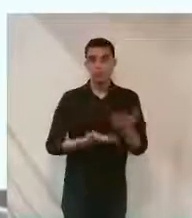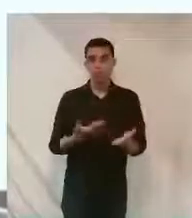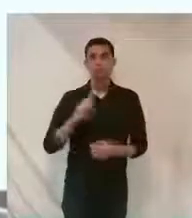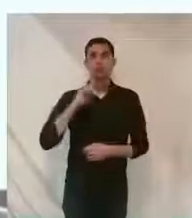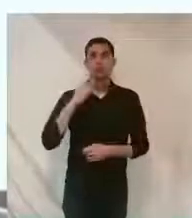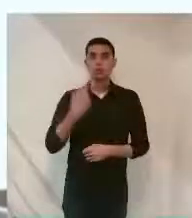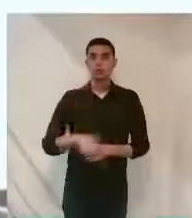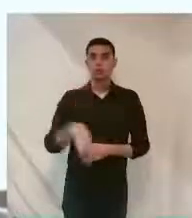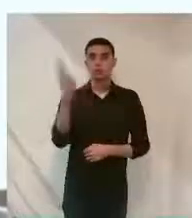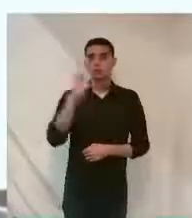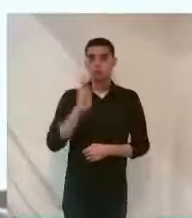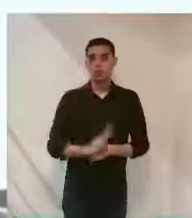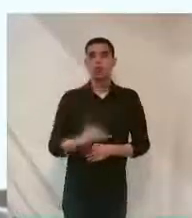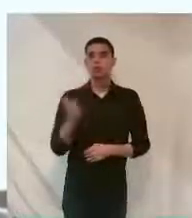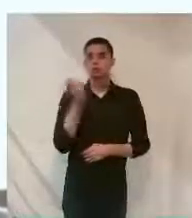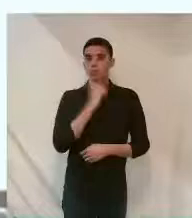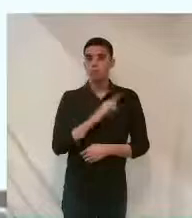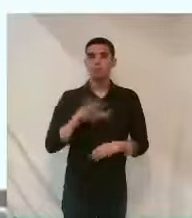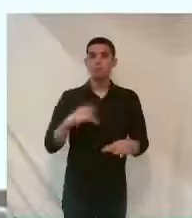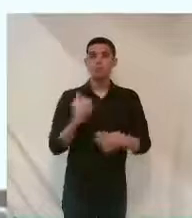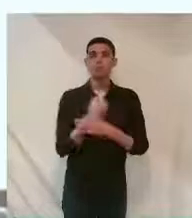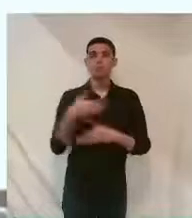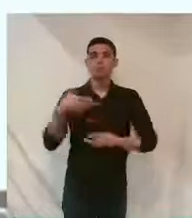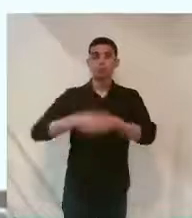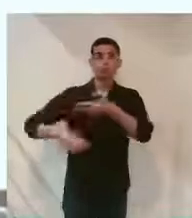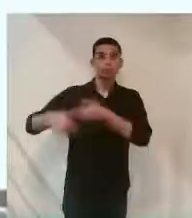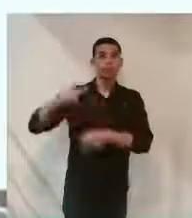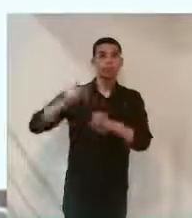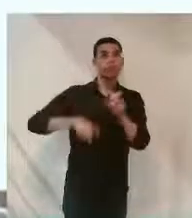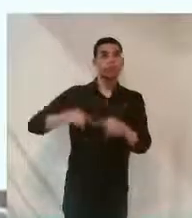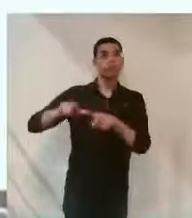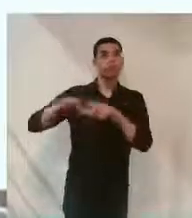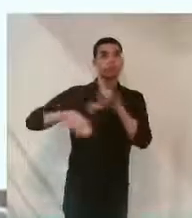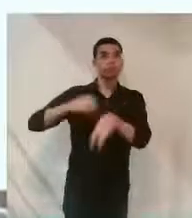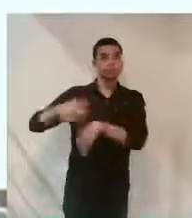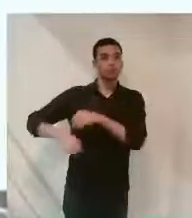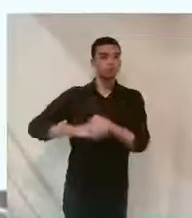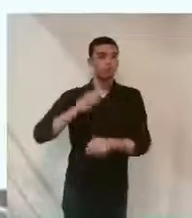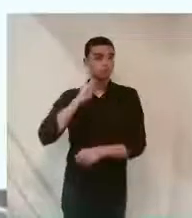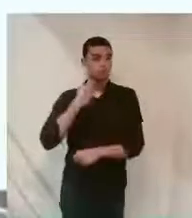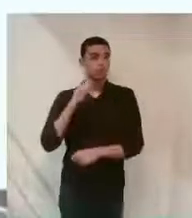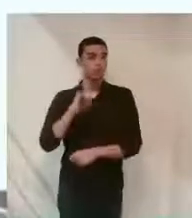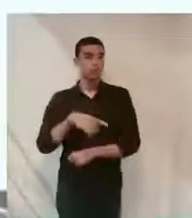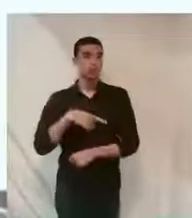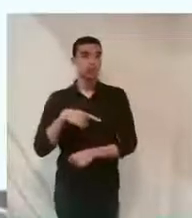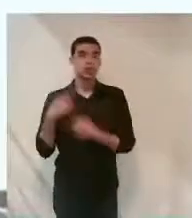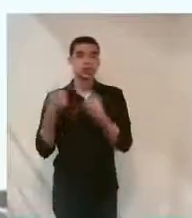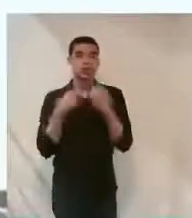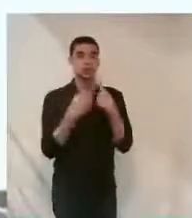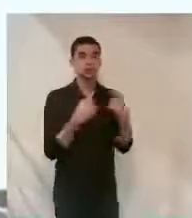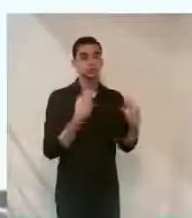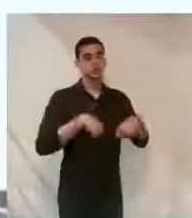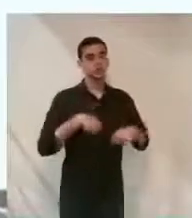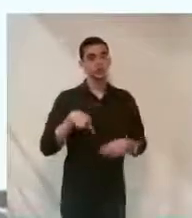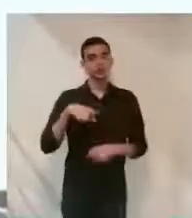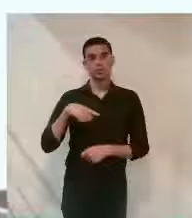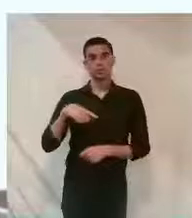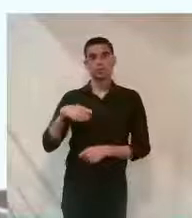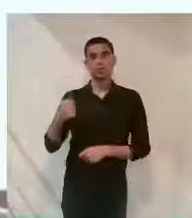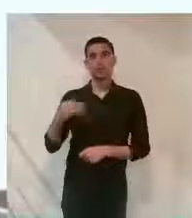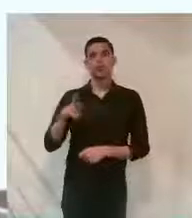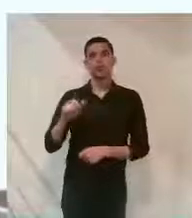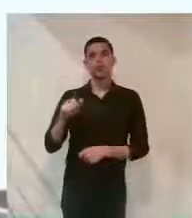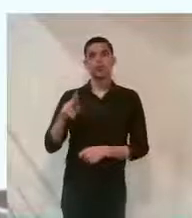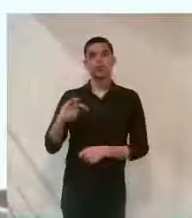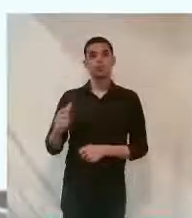os índices de reciclagem e garantir a participação dos catadores se a gente tiver diálogo, que é o que a Abrampa e o Conselho Nacional